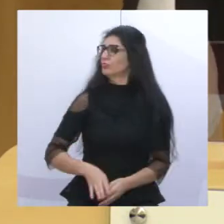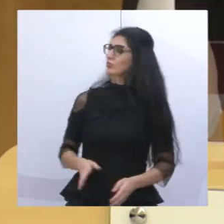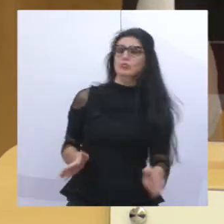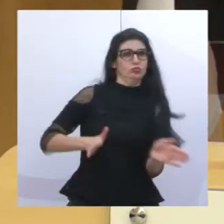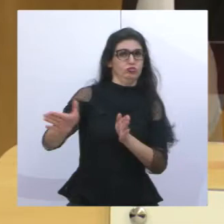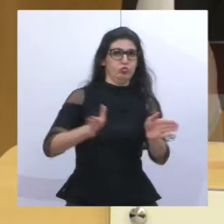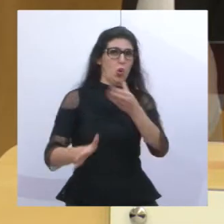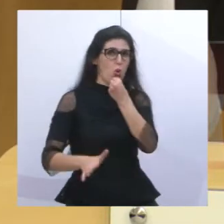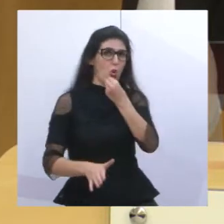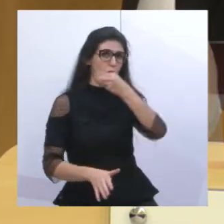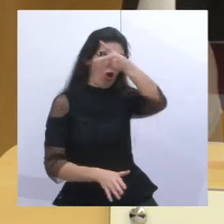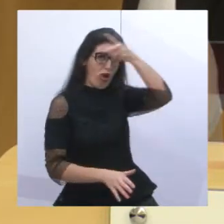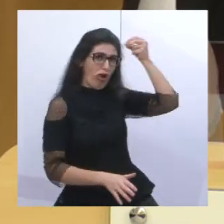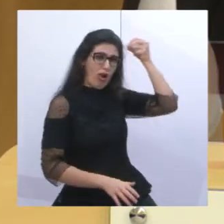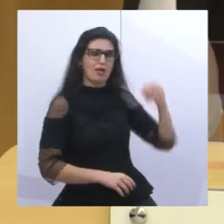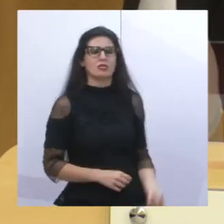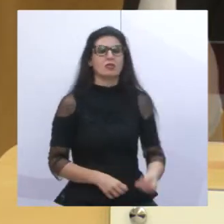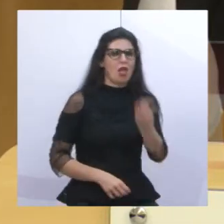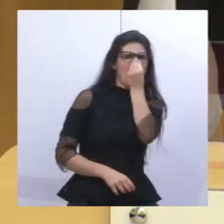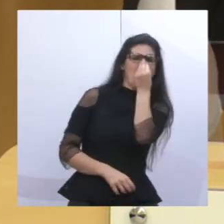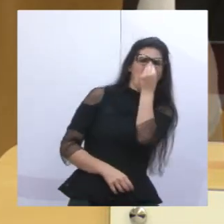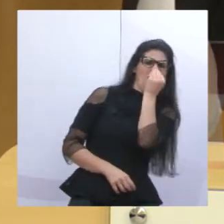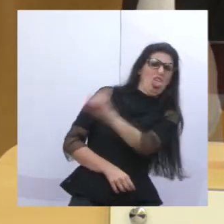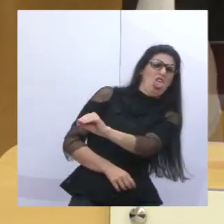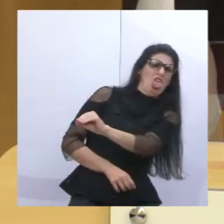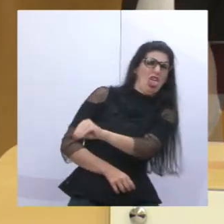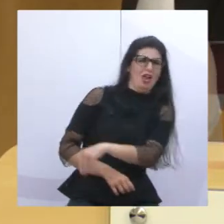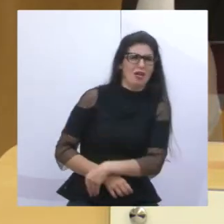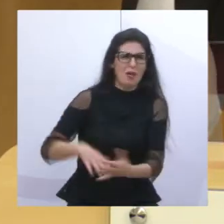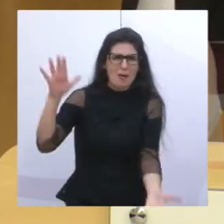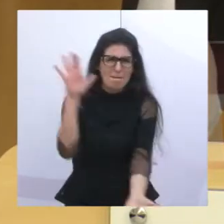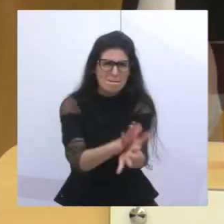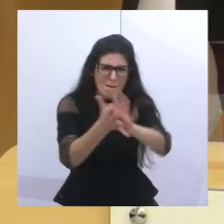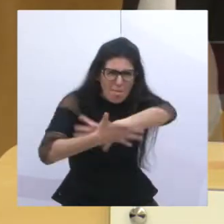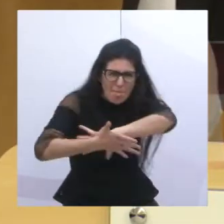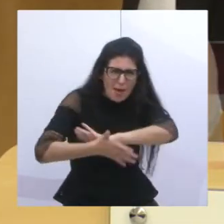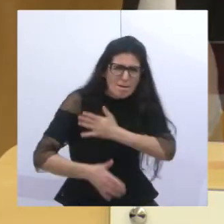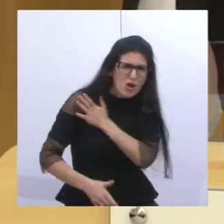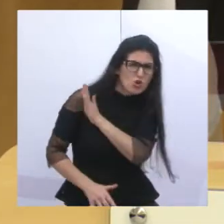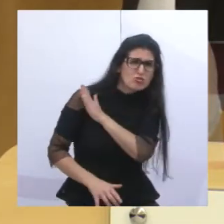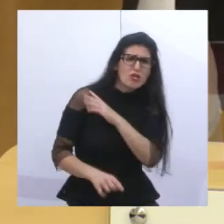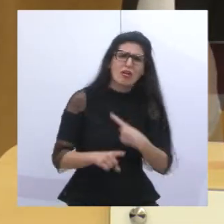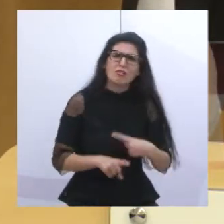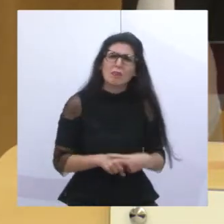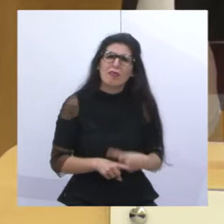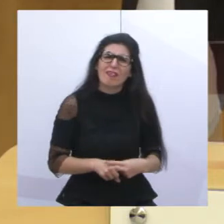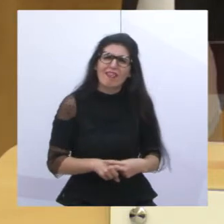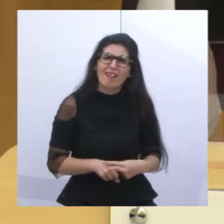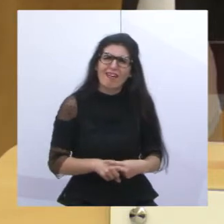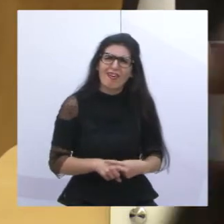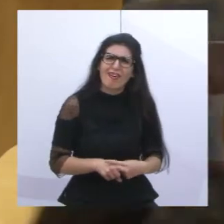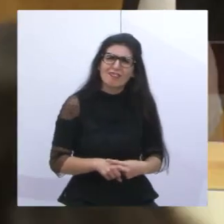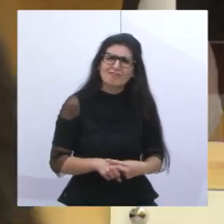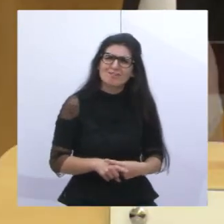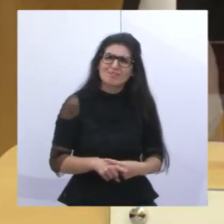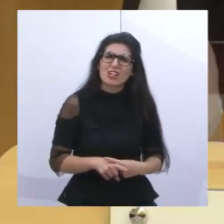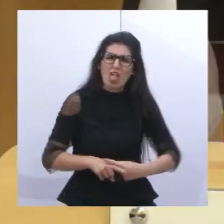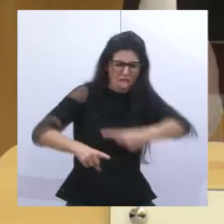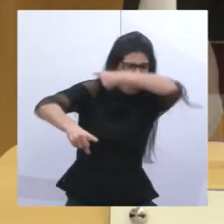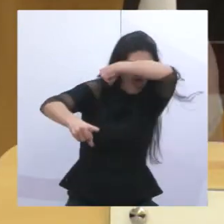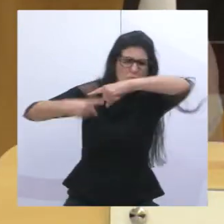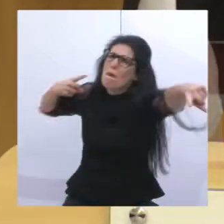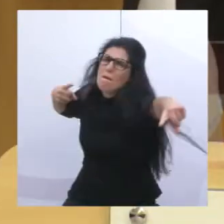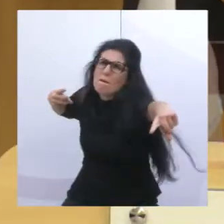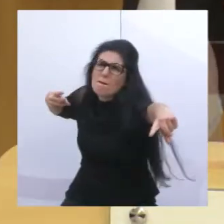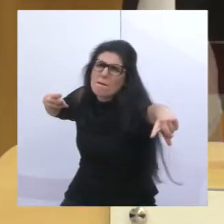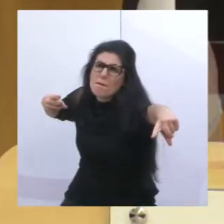estão trabalhando e chamam elas de privilegiados. Quer dizer, que contramão que é essa